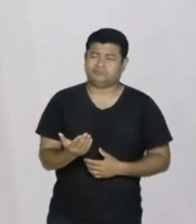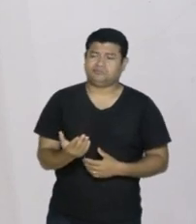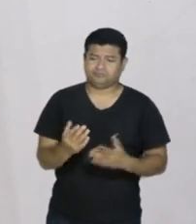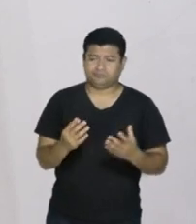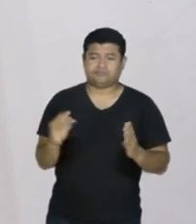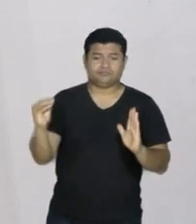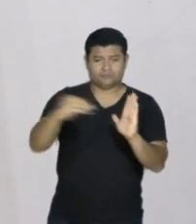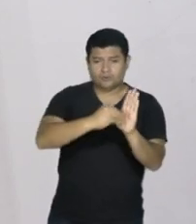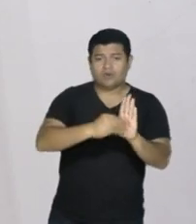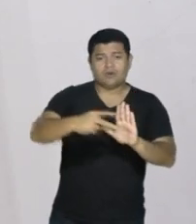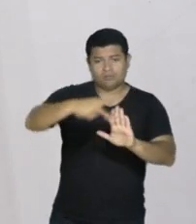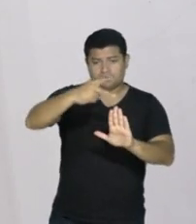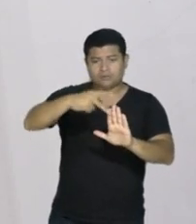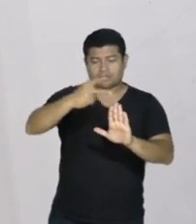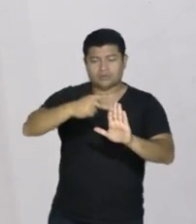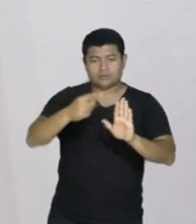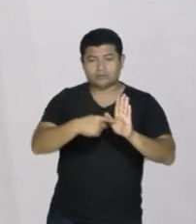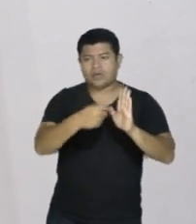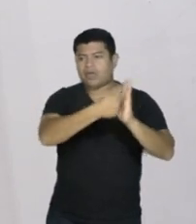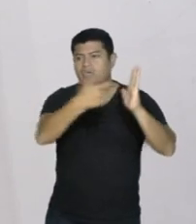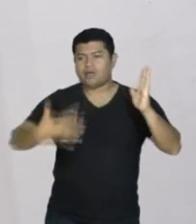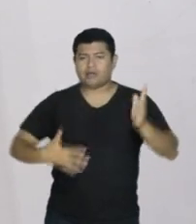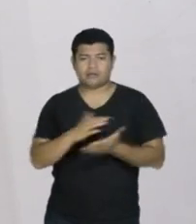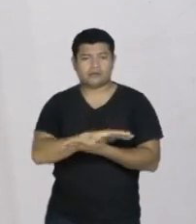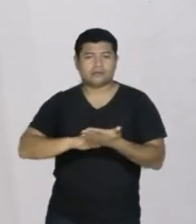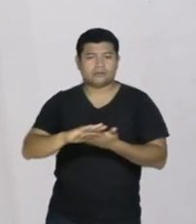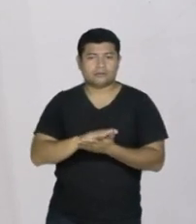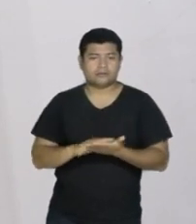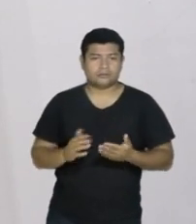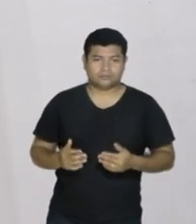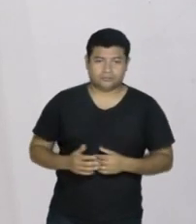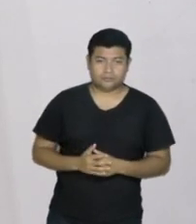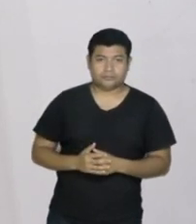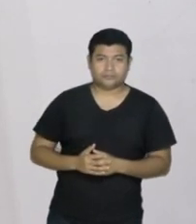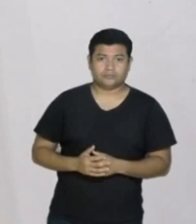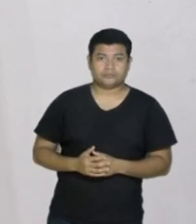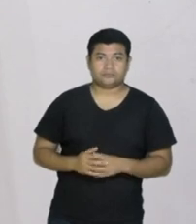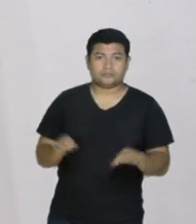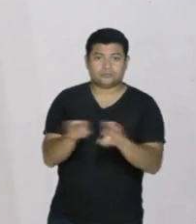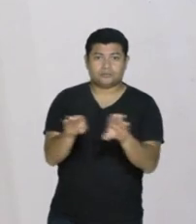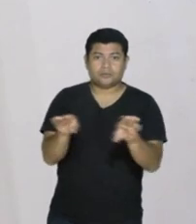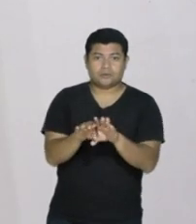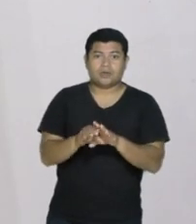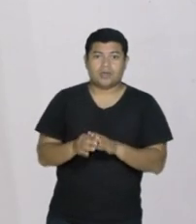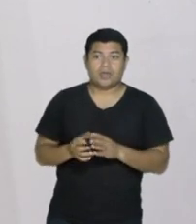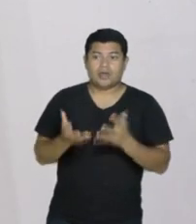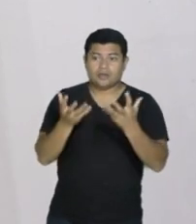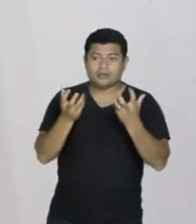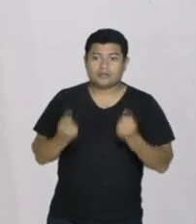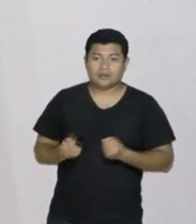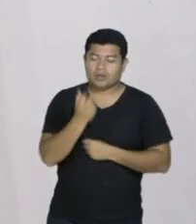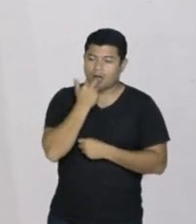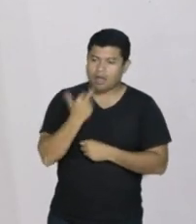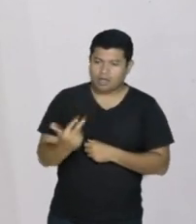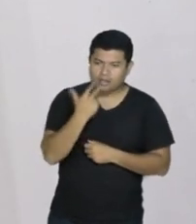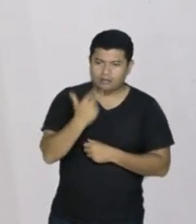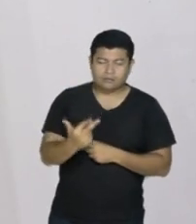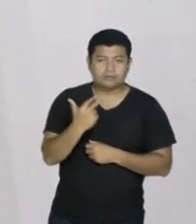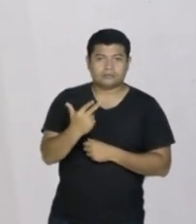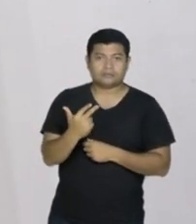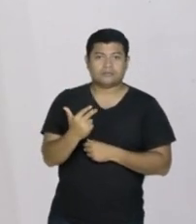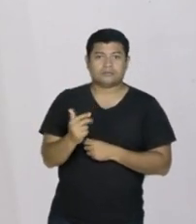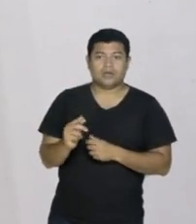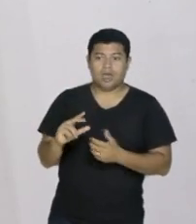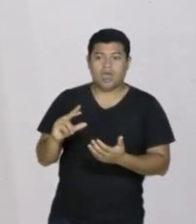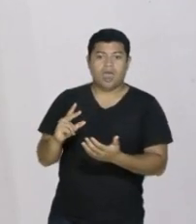plausível sobre esses assuntos outra aqui adotar linguagem que promova a Equidade evitando termos